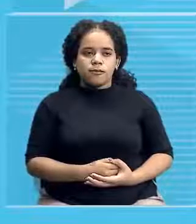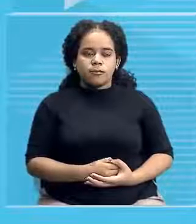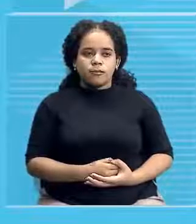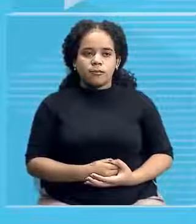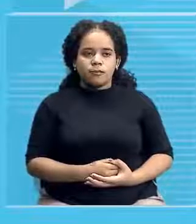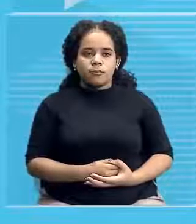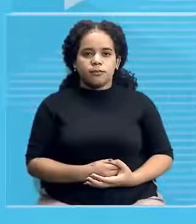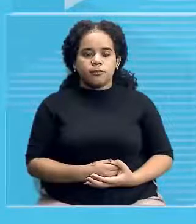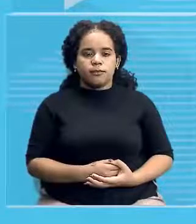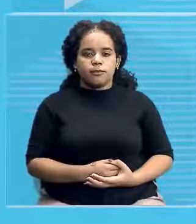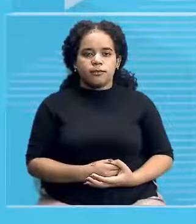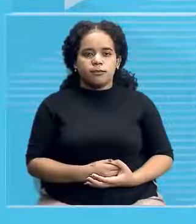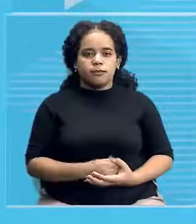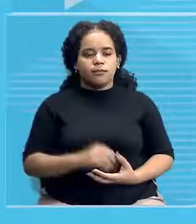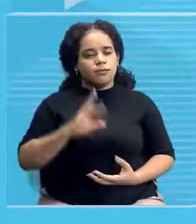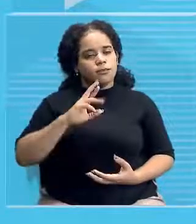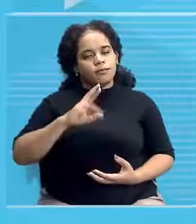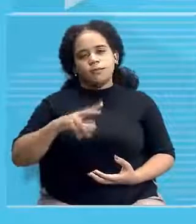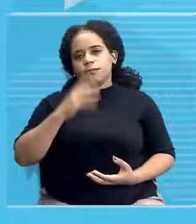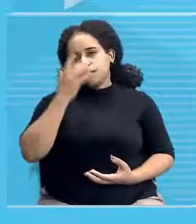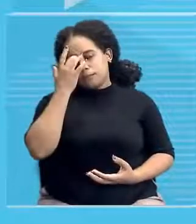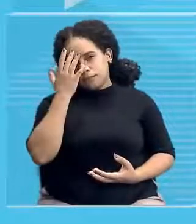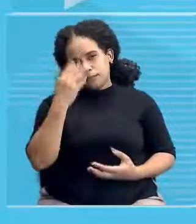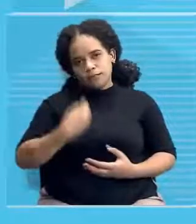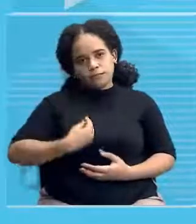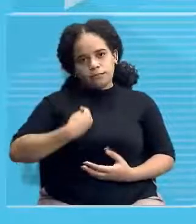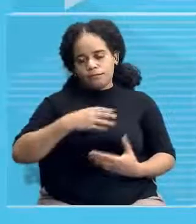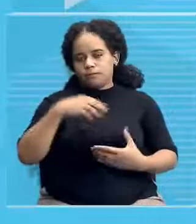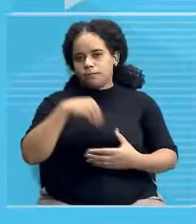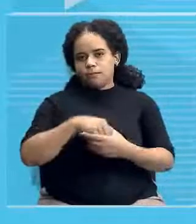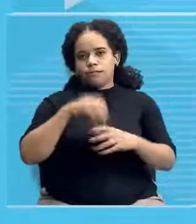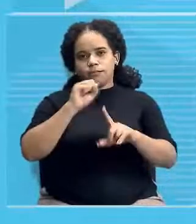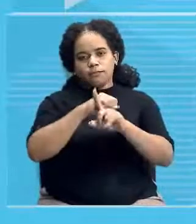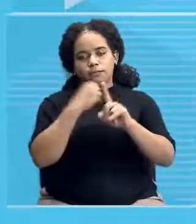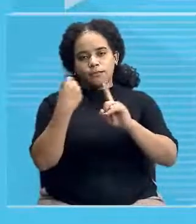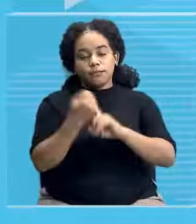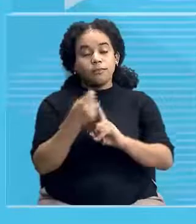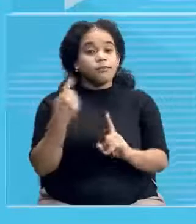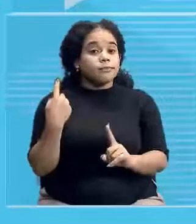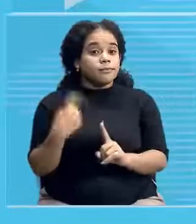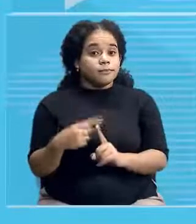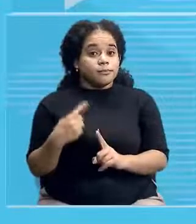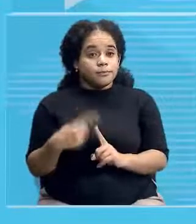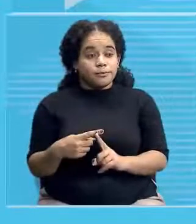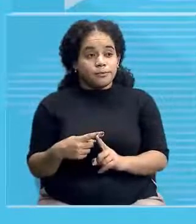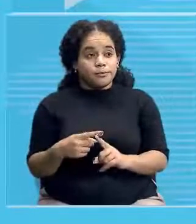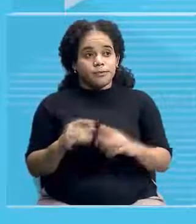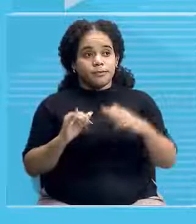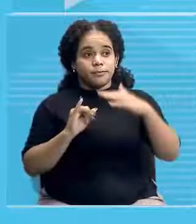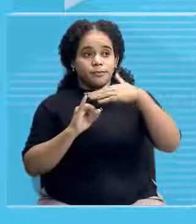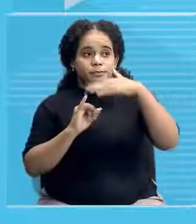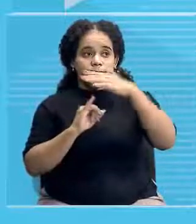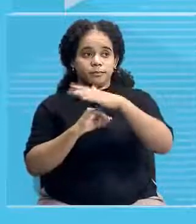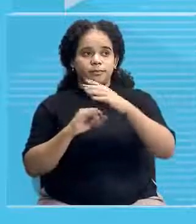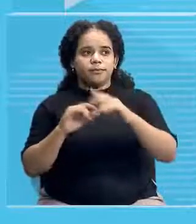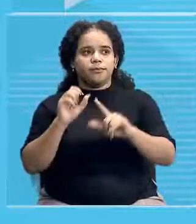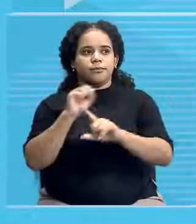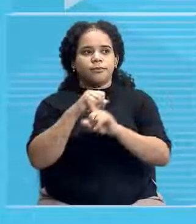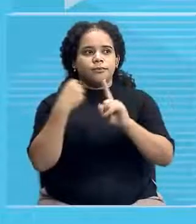Olha, não é fácil viver em sociedade. Não é fácil. Por quê? Porque as instituições